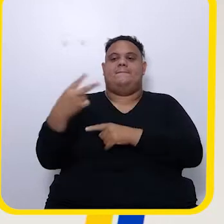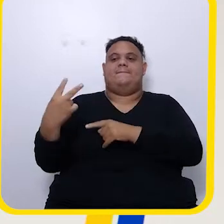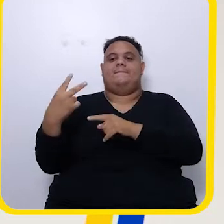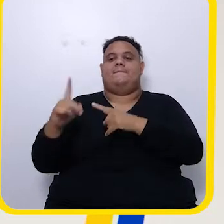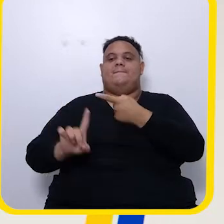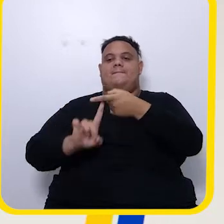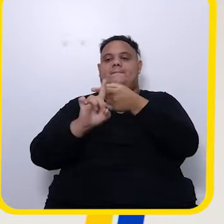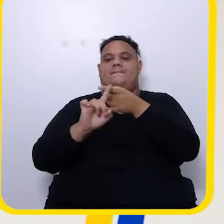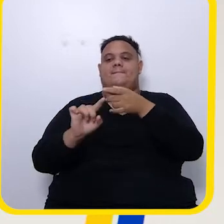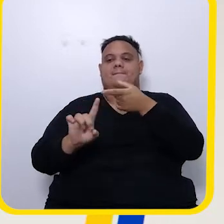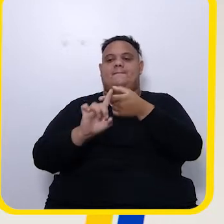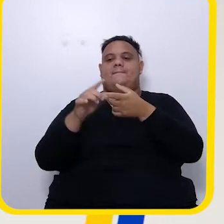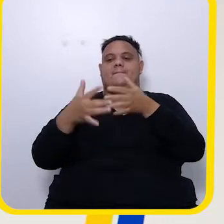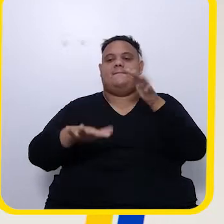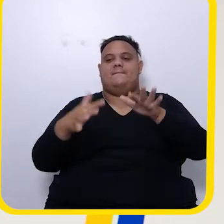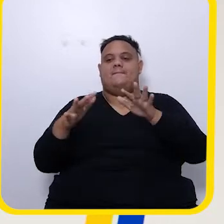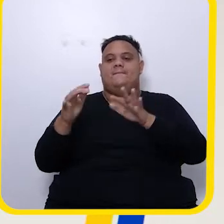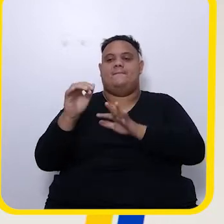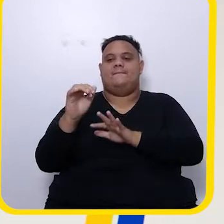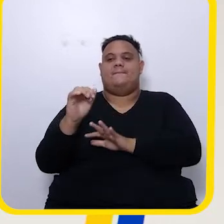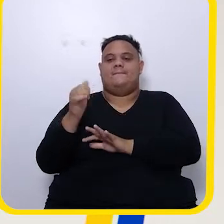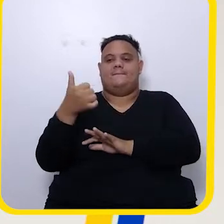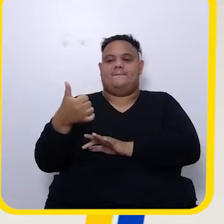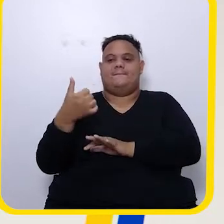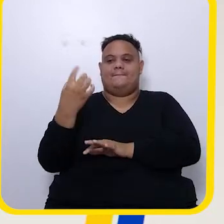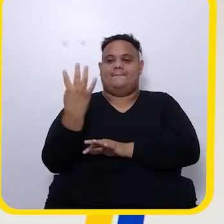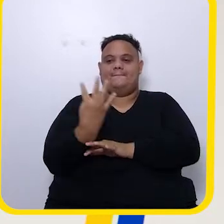positivo, mais ou menos a raiz do